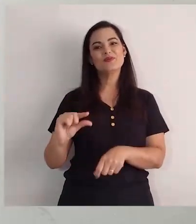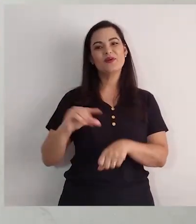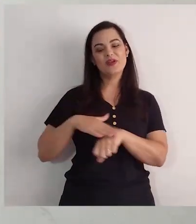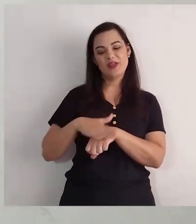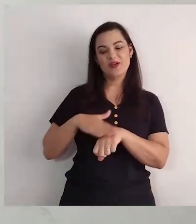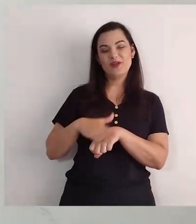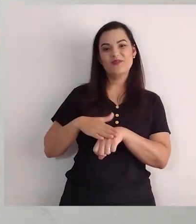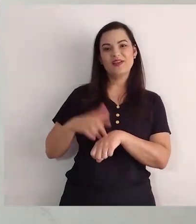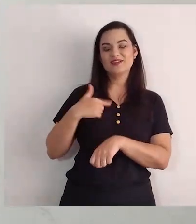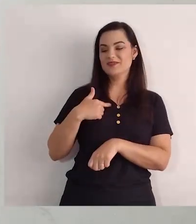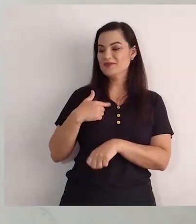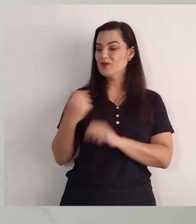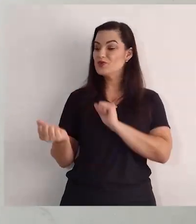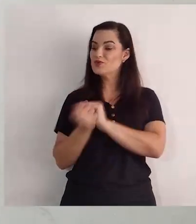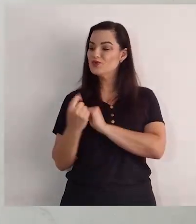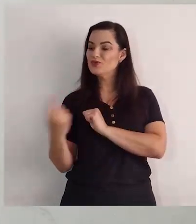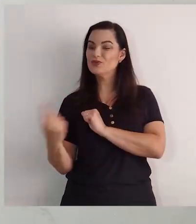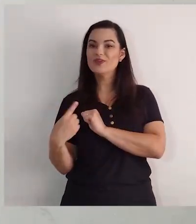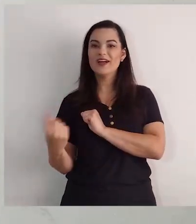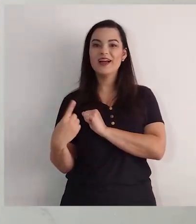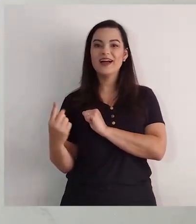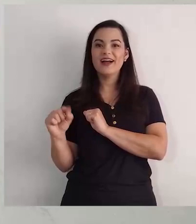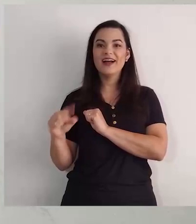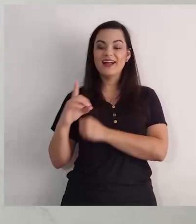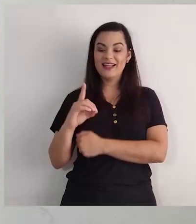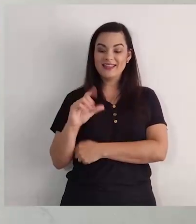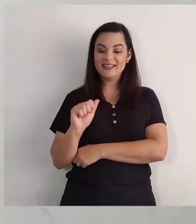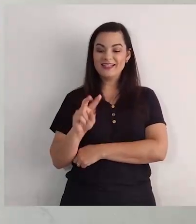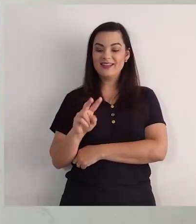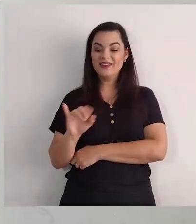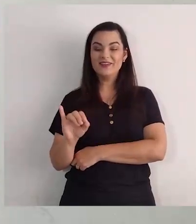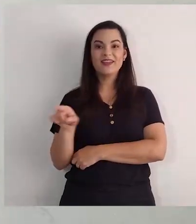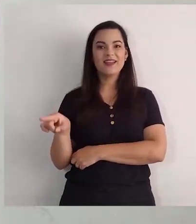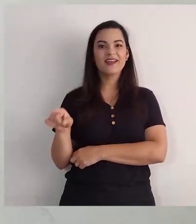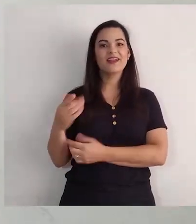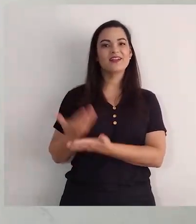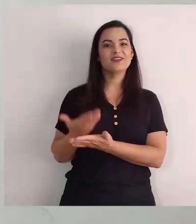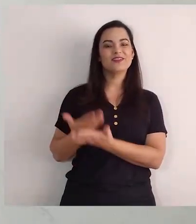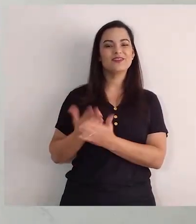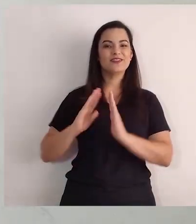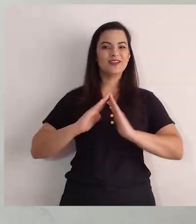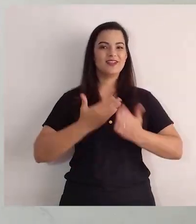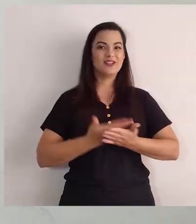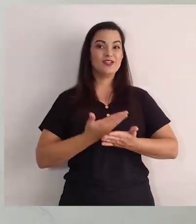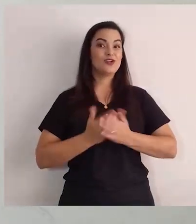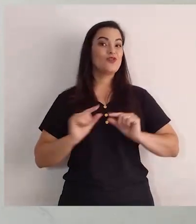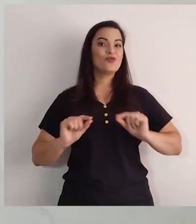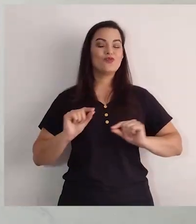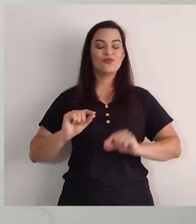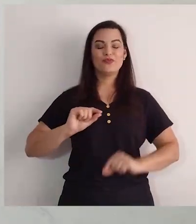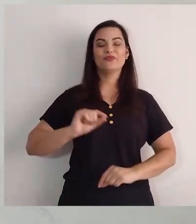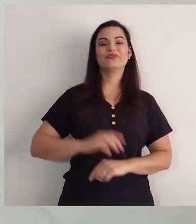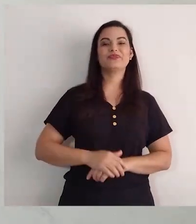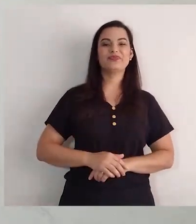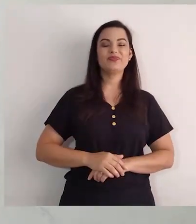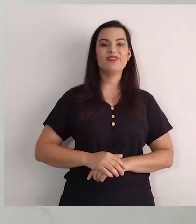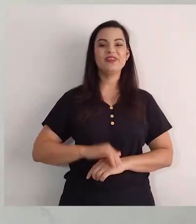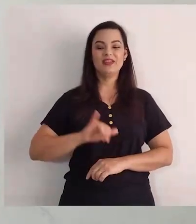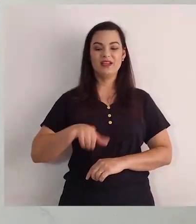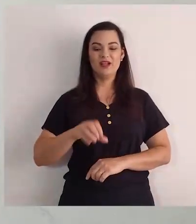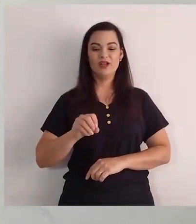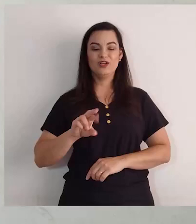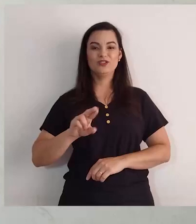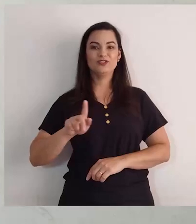Davi. O Davi, ele é aluno da escola Jorge Amado. E ele vai contar um pouquinho pra gente